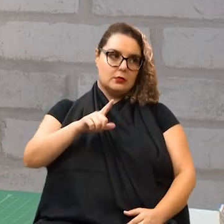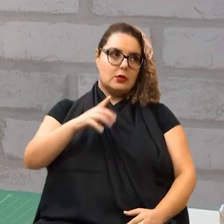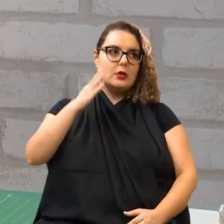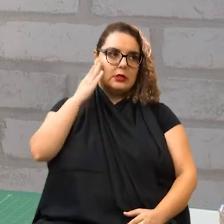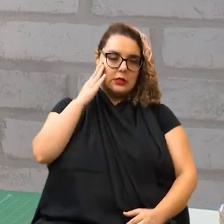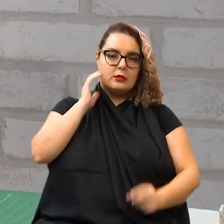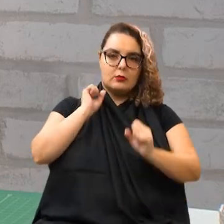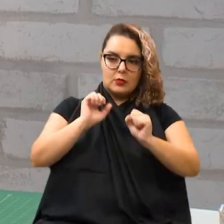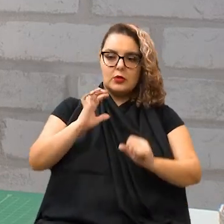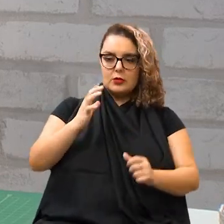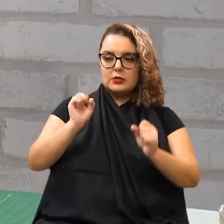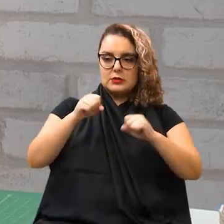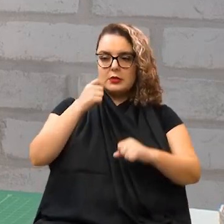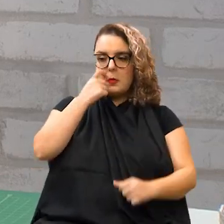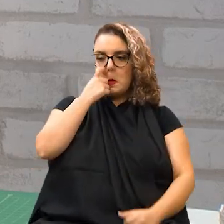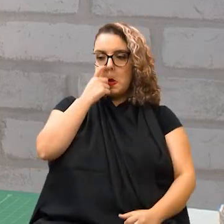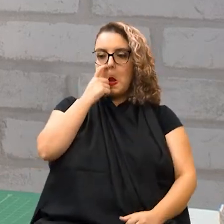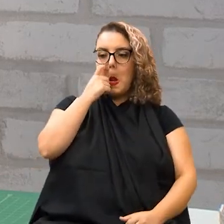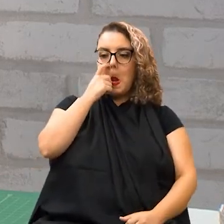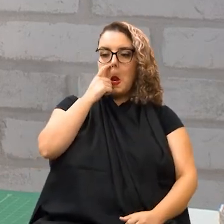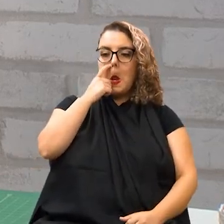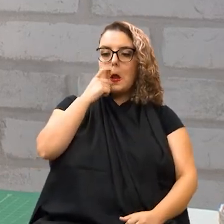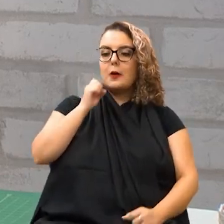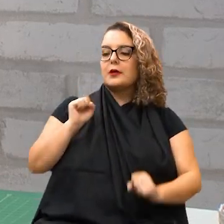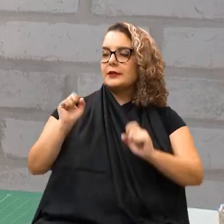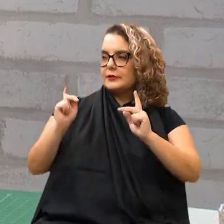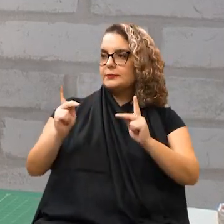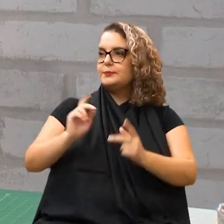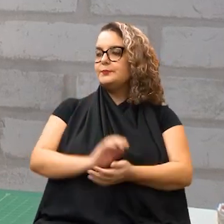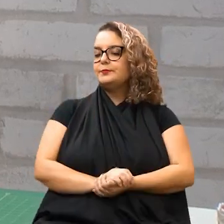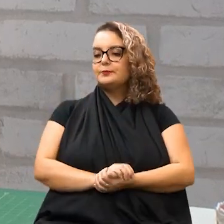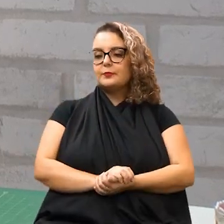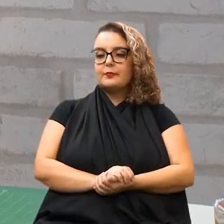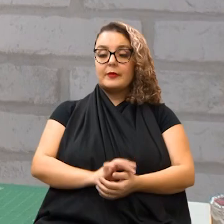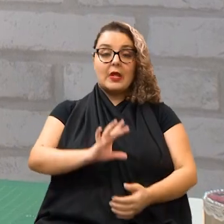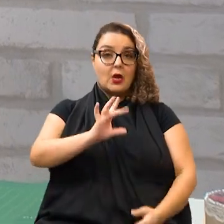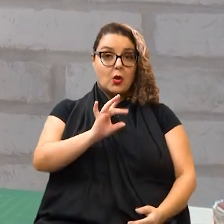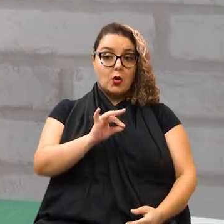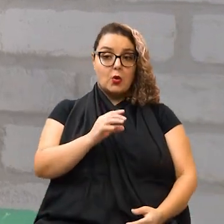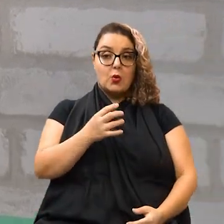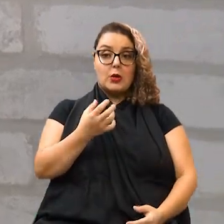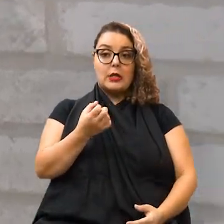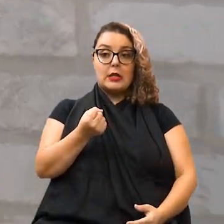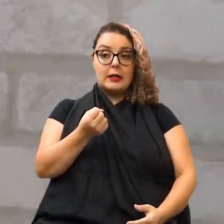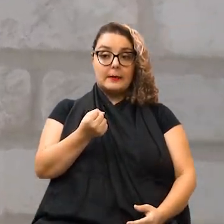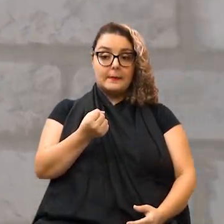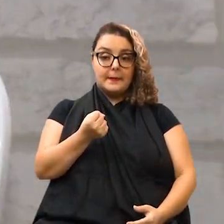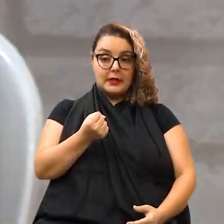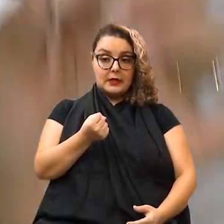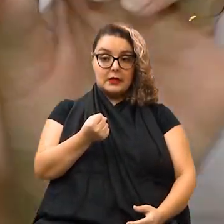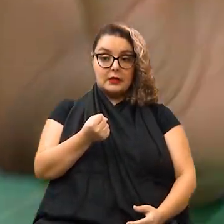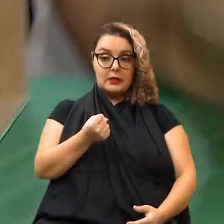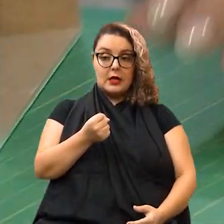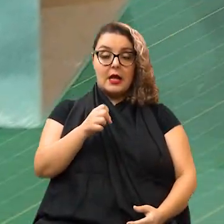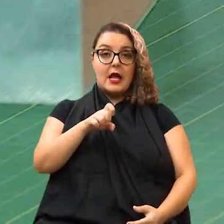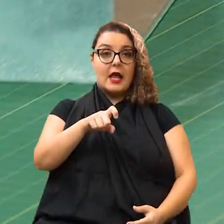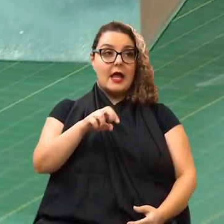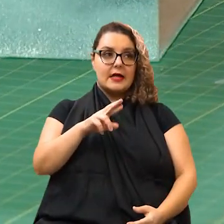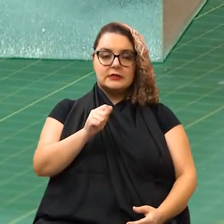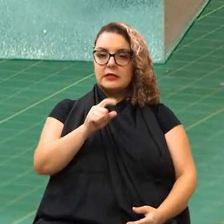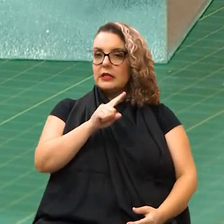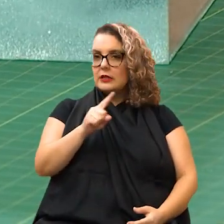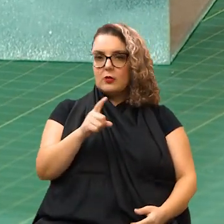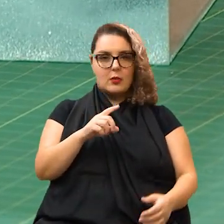gente tem que entender que isso pode ocorrer sim, tá? Tá. Então aqui eu vou pegar um pouquinho de cola branca. Gente, cola branca extra,